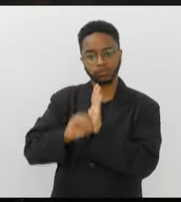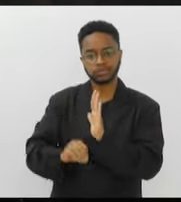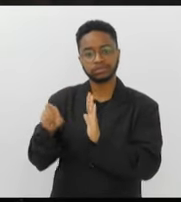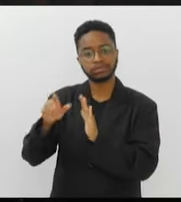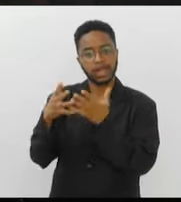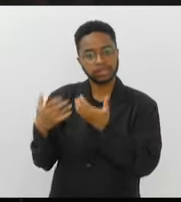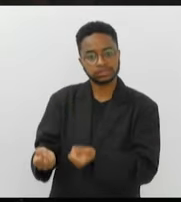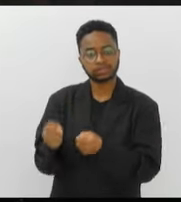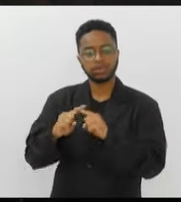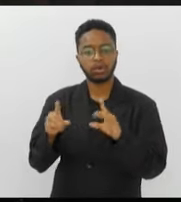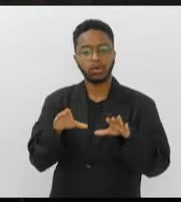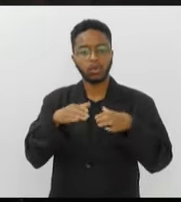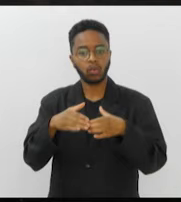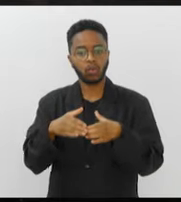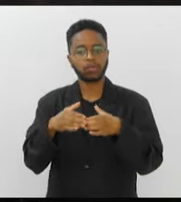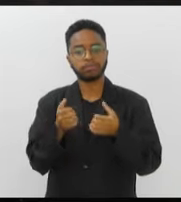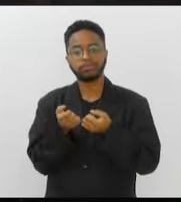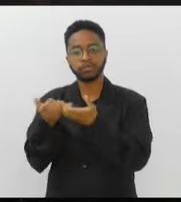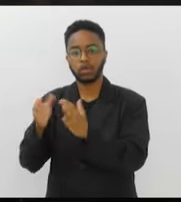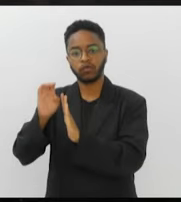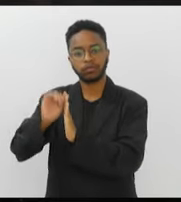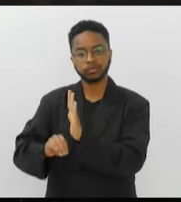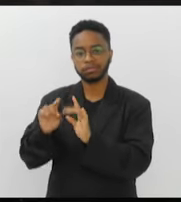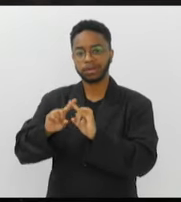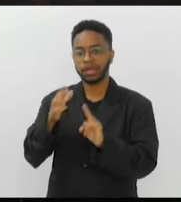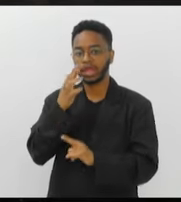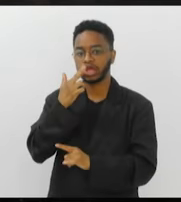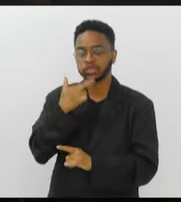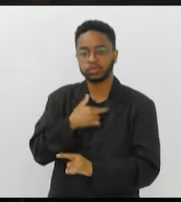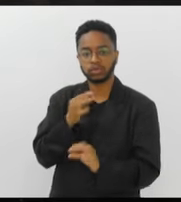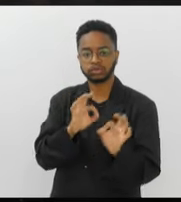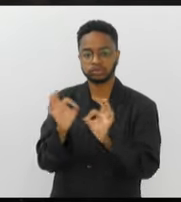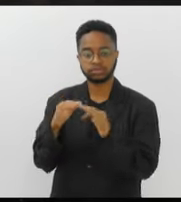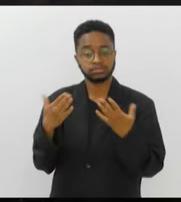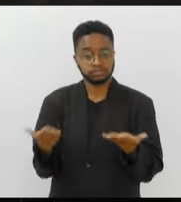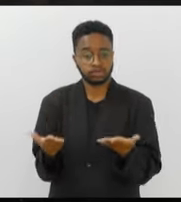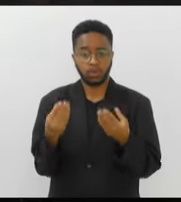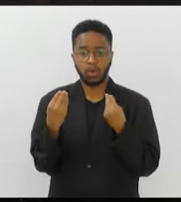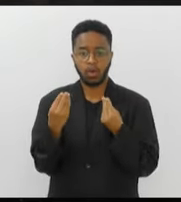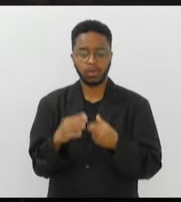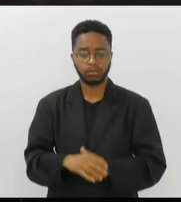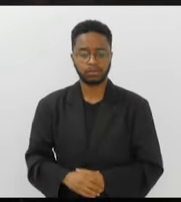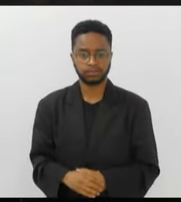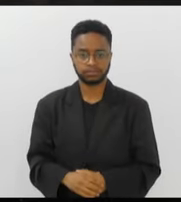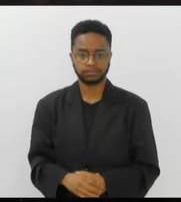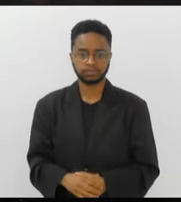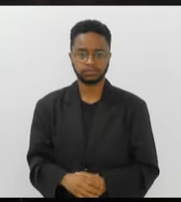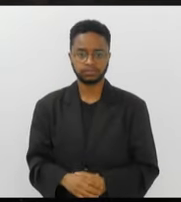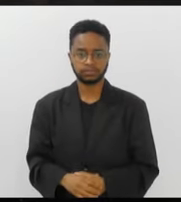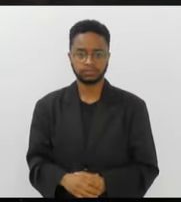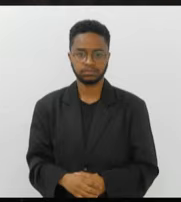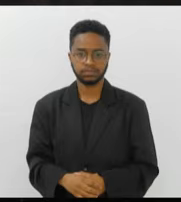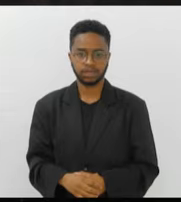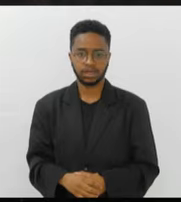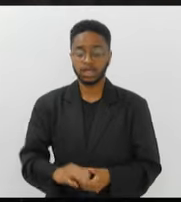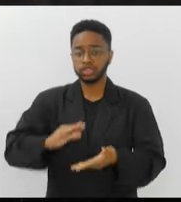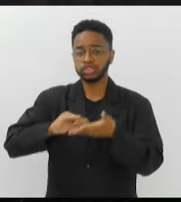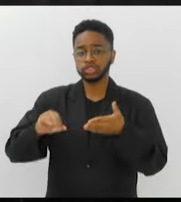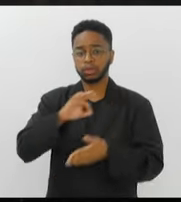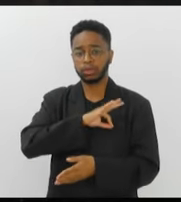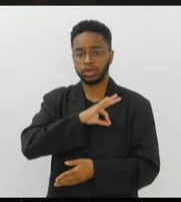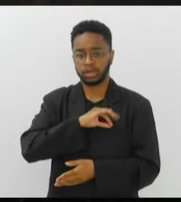se a bancada da segurança mandar ofício para lá, não responde. Então, peraí, gente. Então, peraí, tira a polícia da